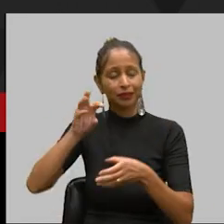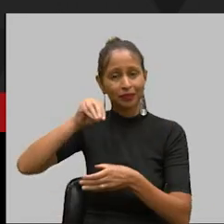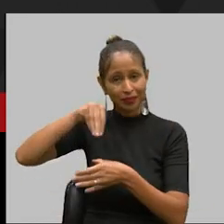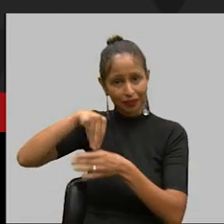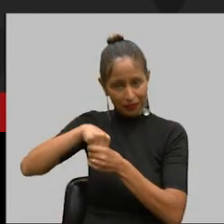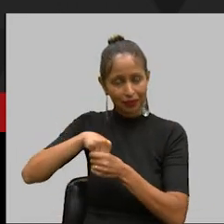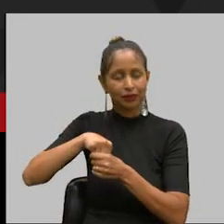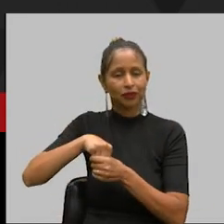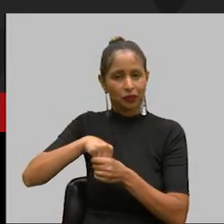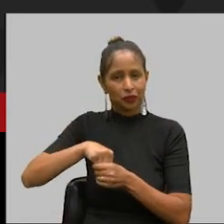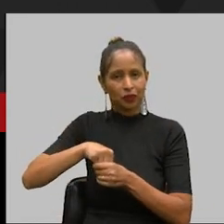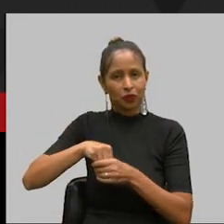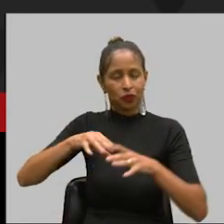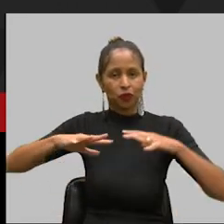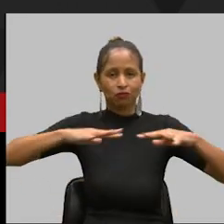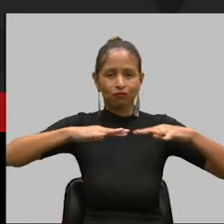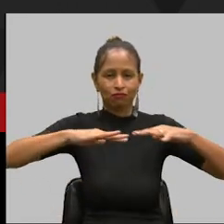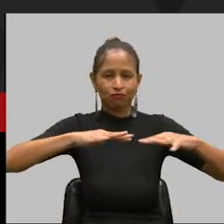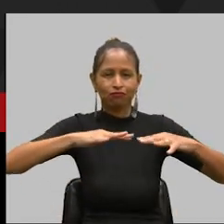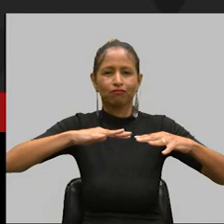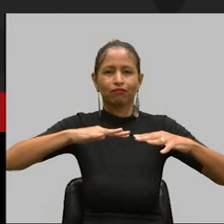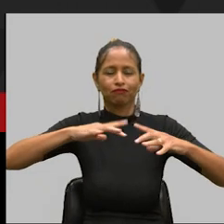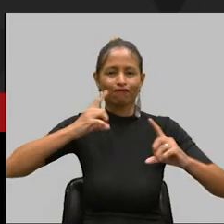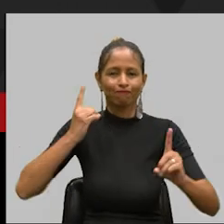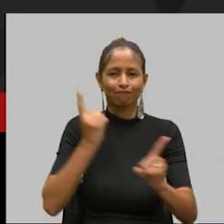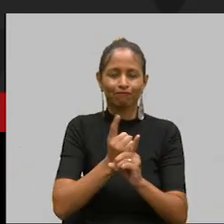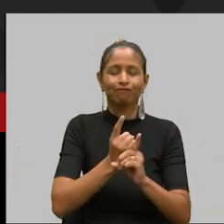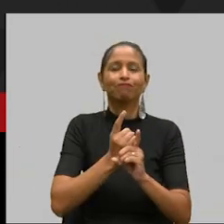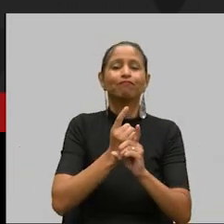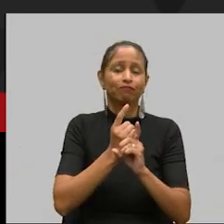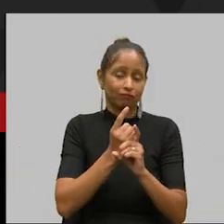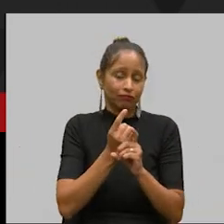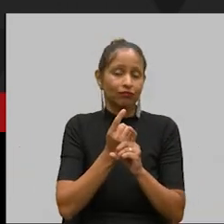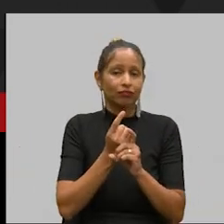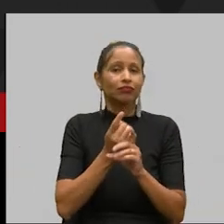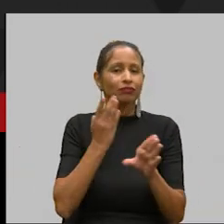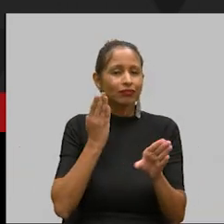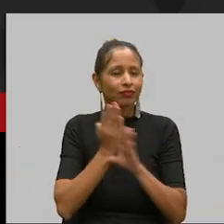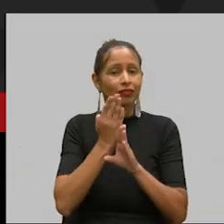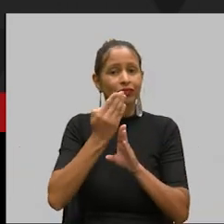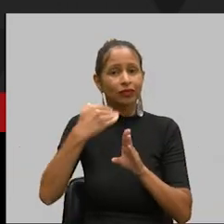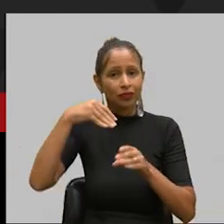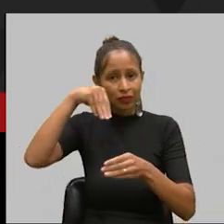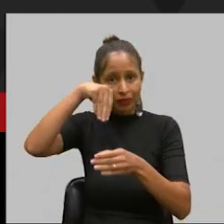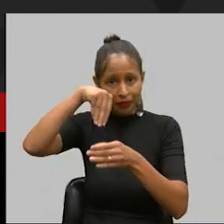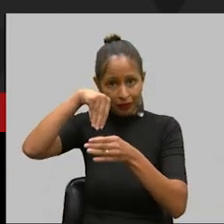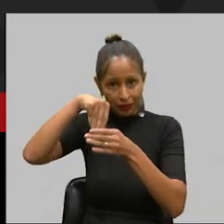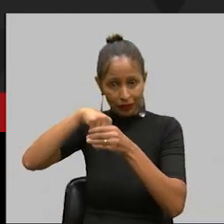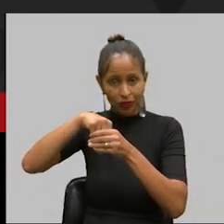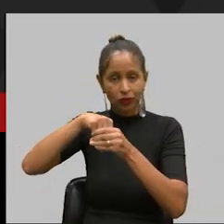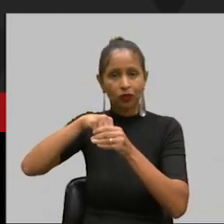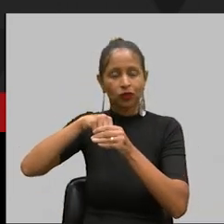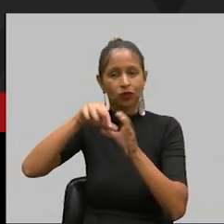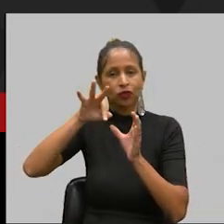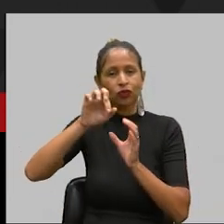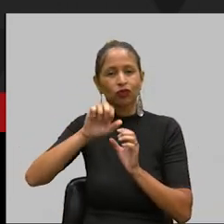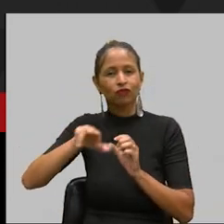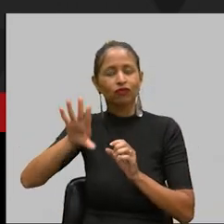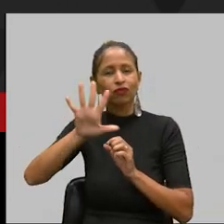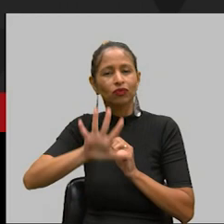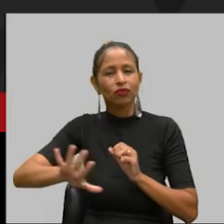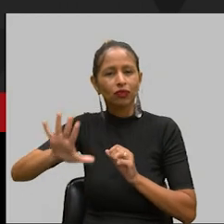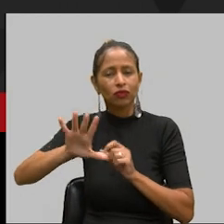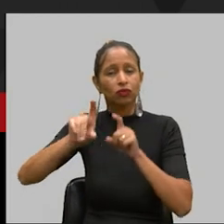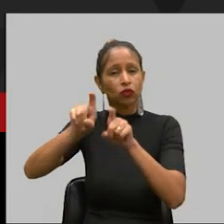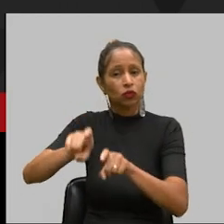considerando esse momento que nós nos encontramos eh que inclusive dentro do fórum Nacional por uma educação do campo